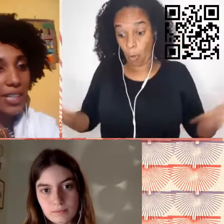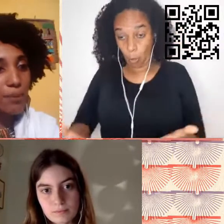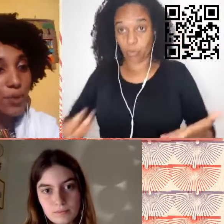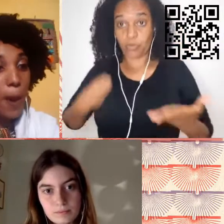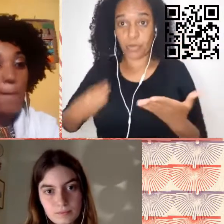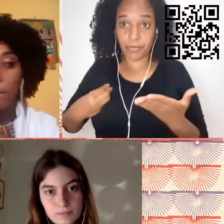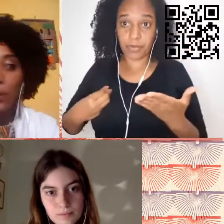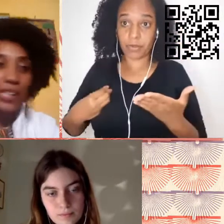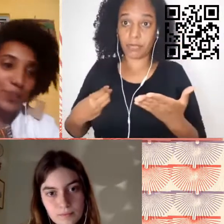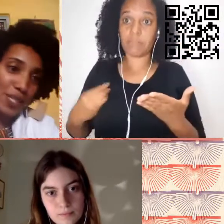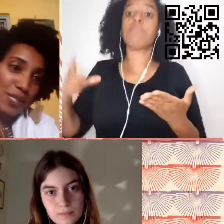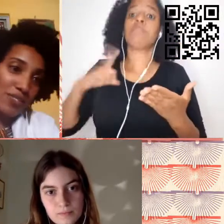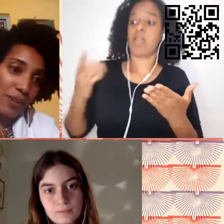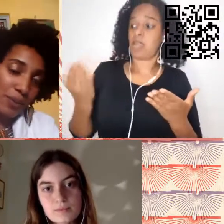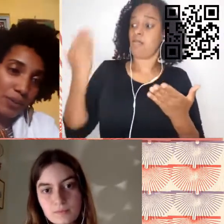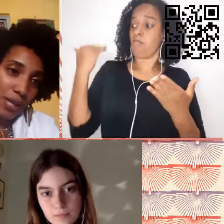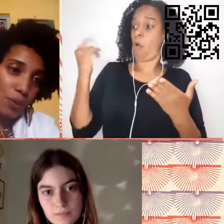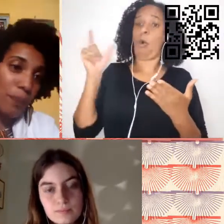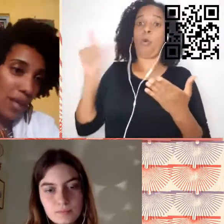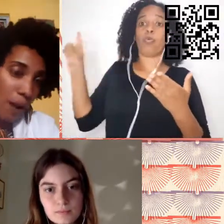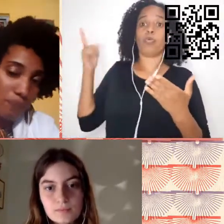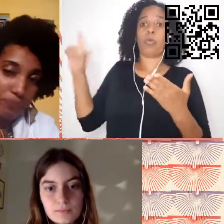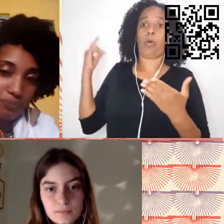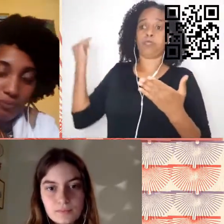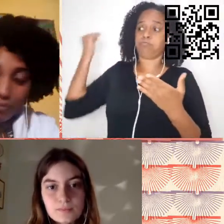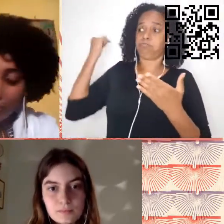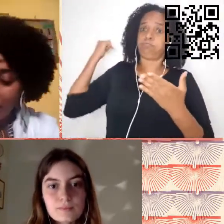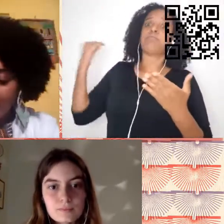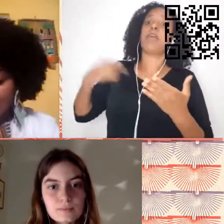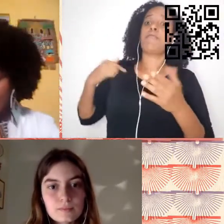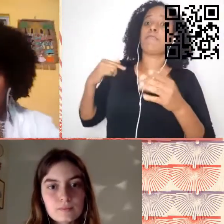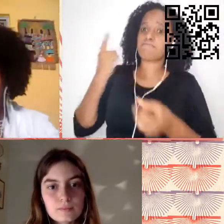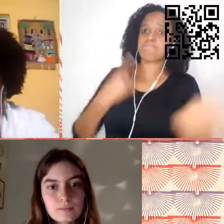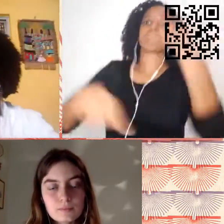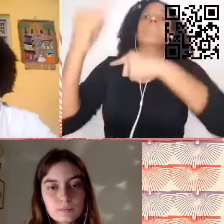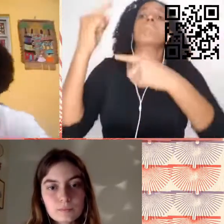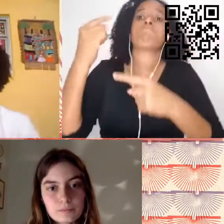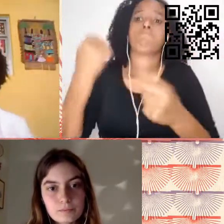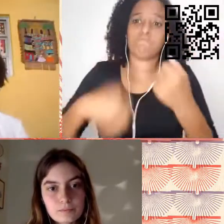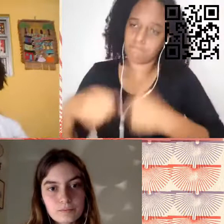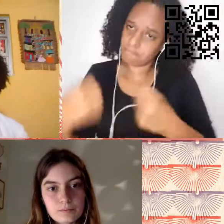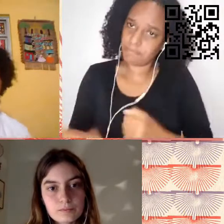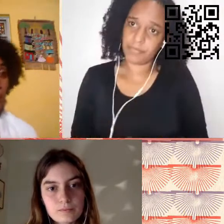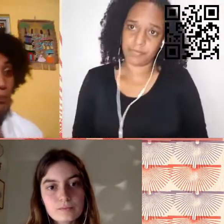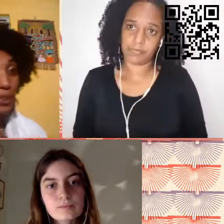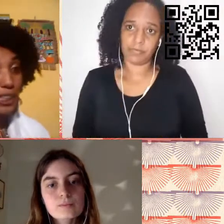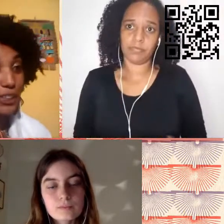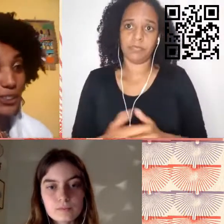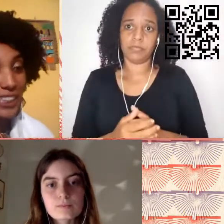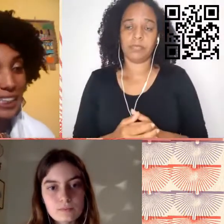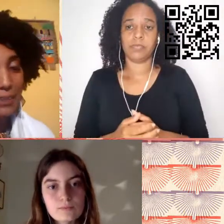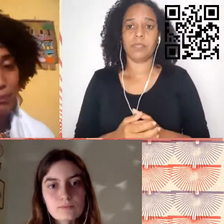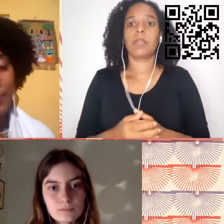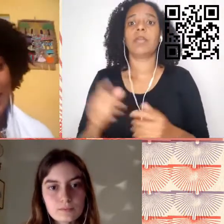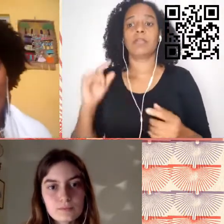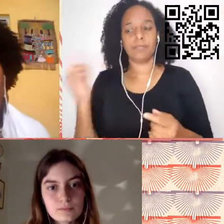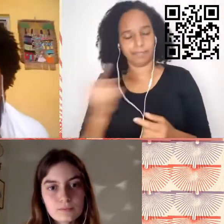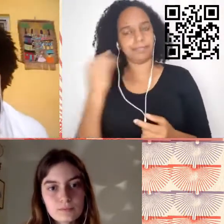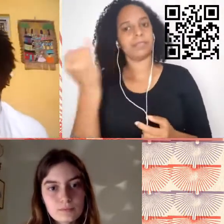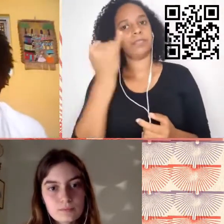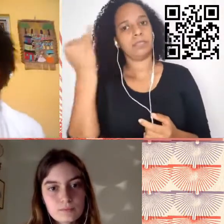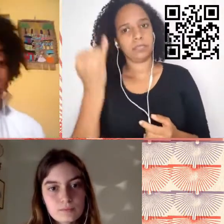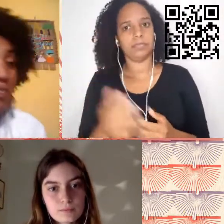nós estamos, muitas coisas tiveram, né, superar. Então, a gente tem esse elemento importante